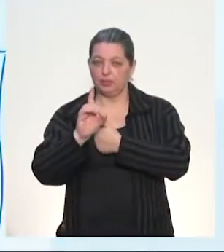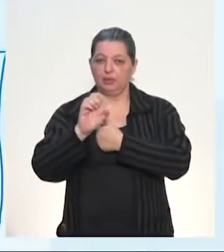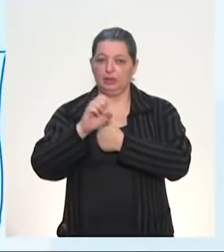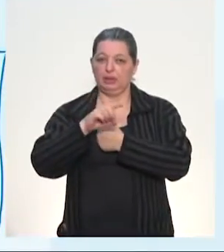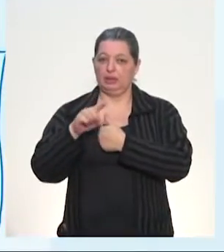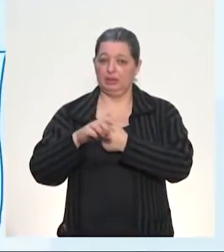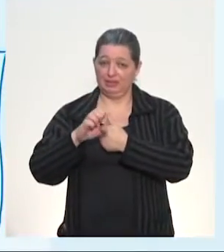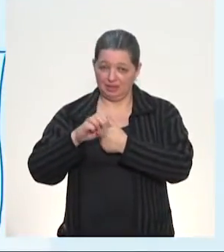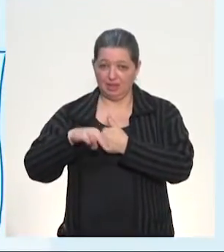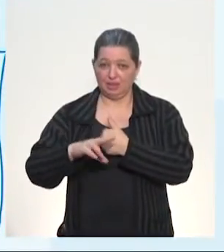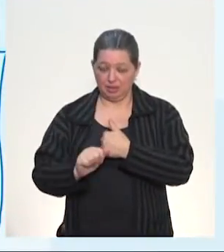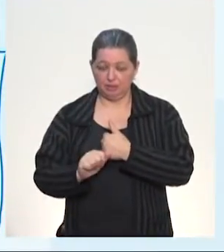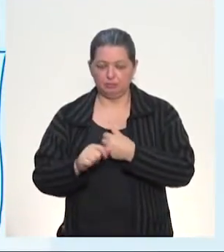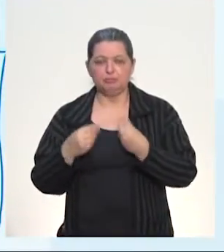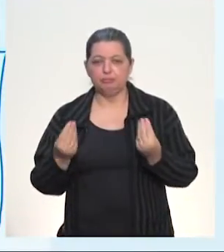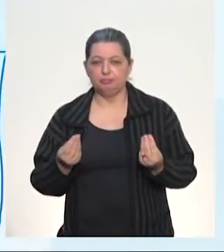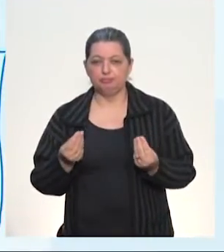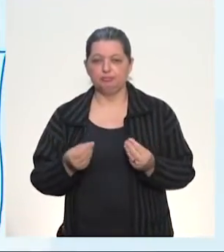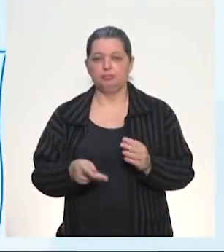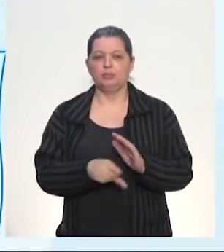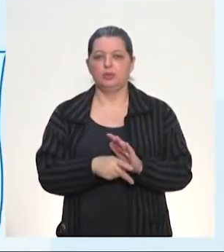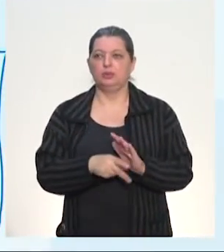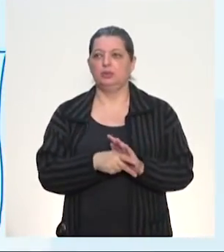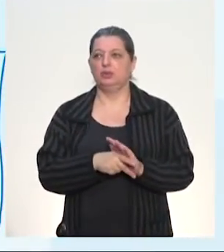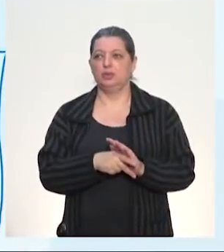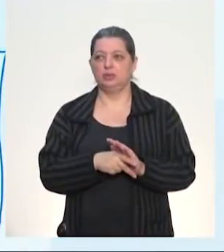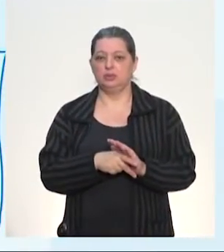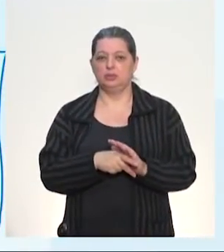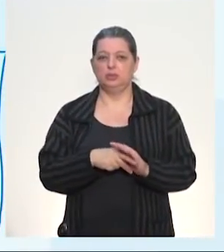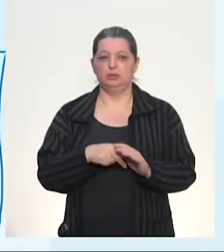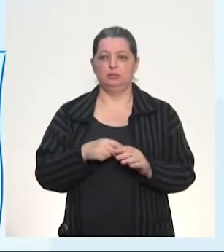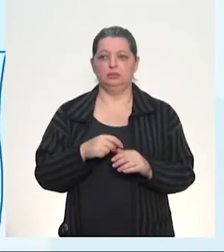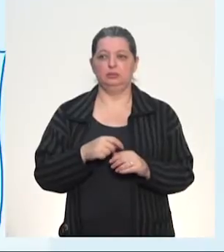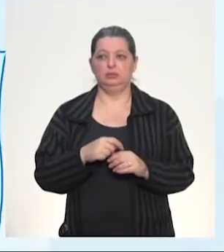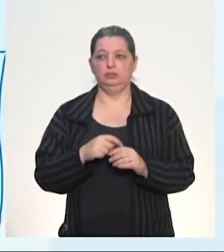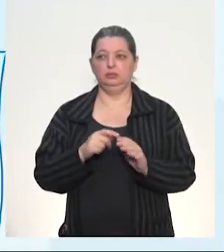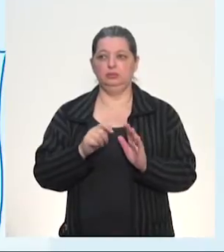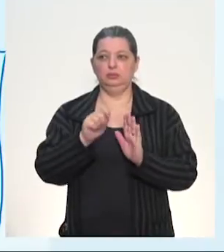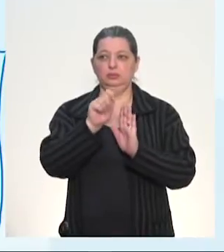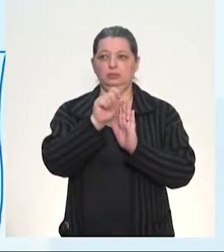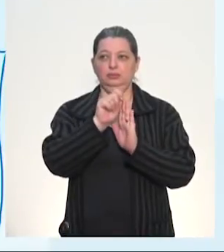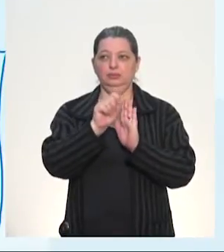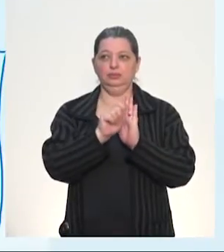dezena, ok? No caso só de Araçatuba e Araraquara, centena 1